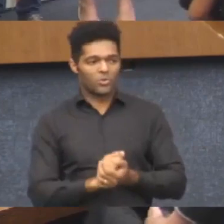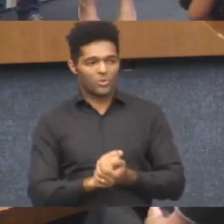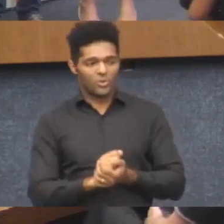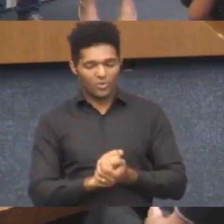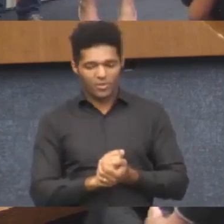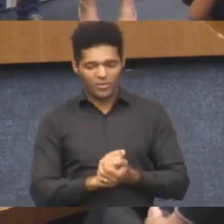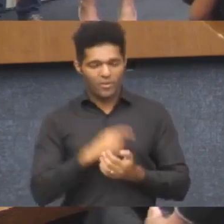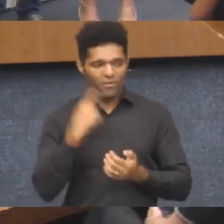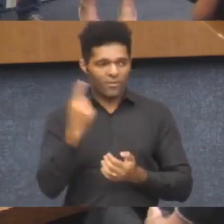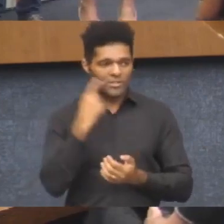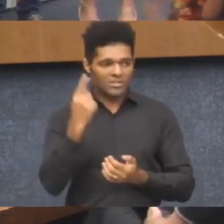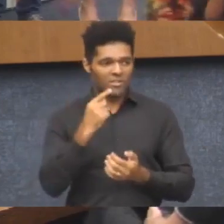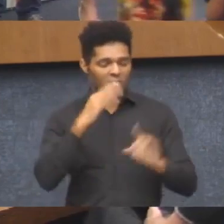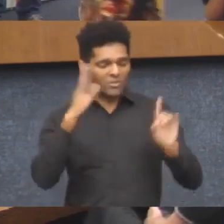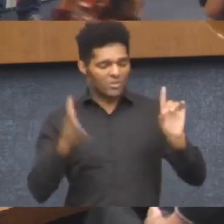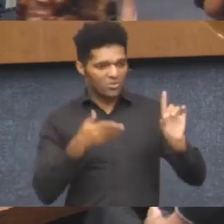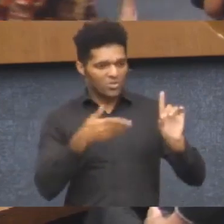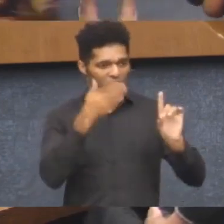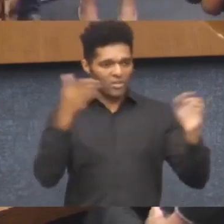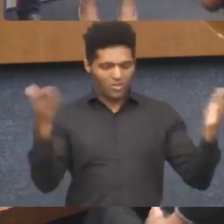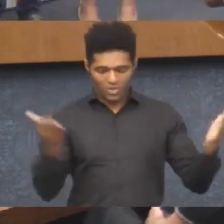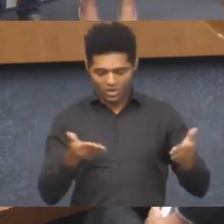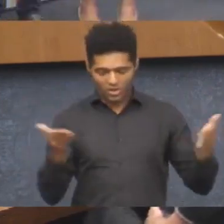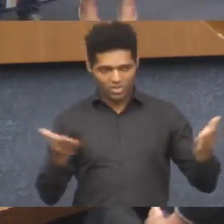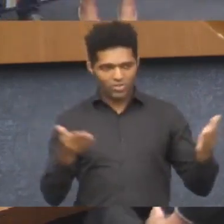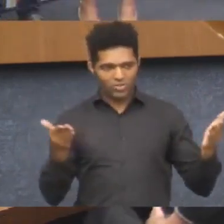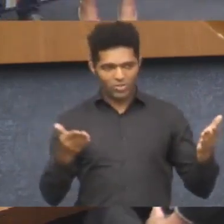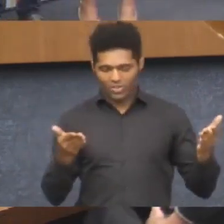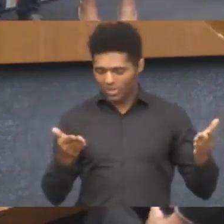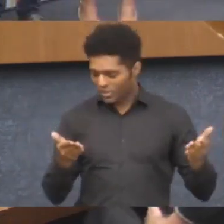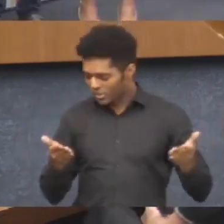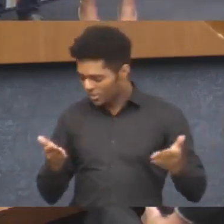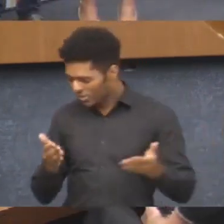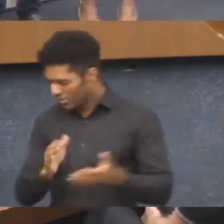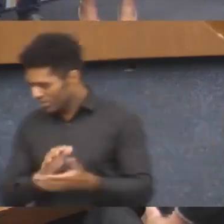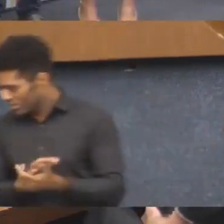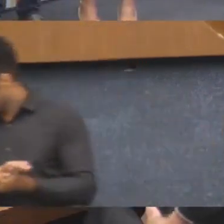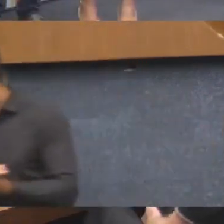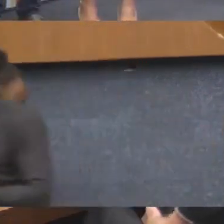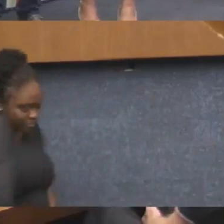E quando a gente falou que a Rosânia ia ser homenageada hoje,